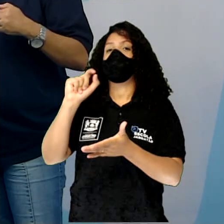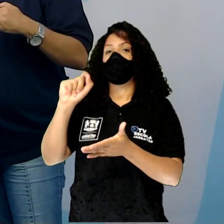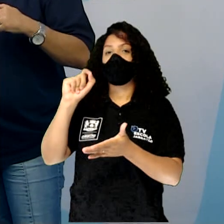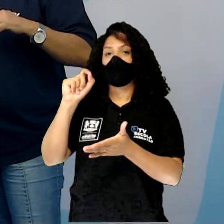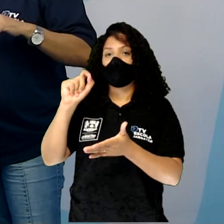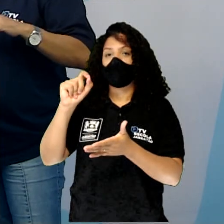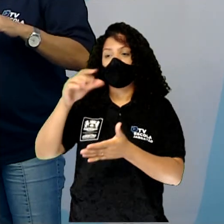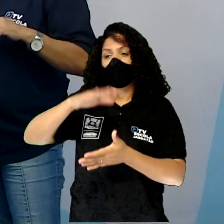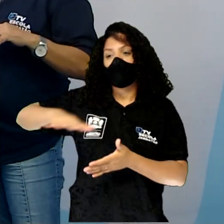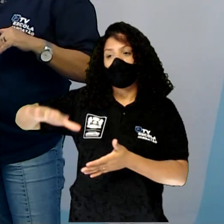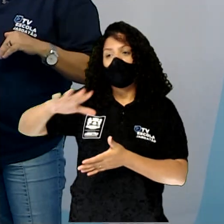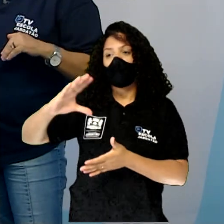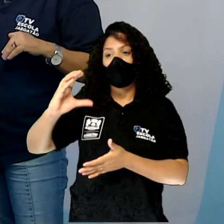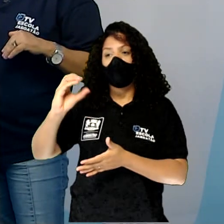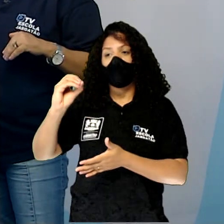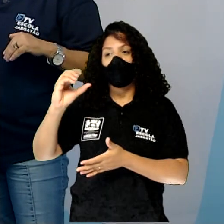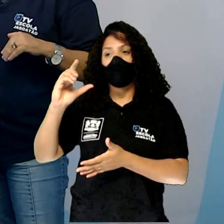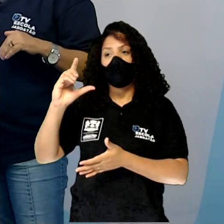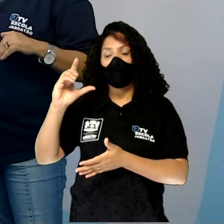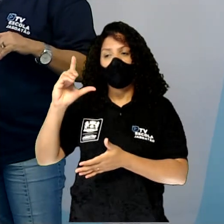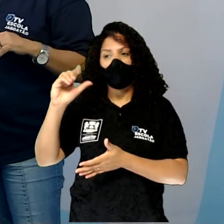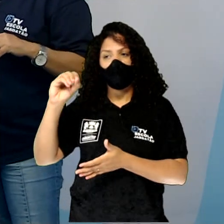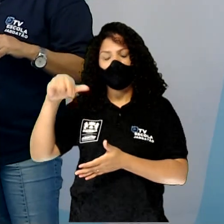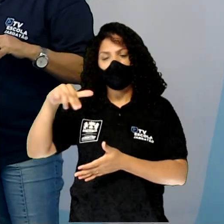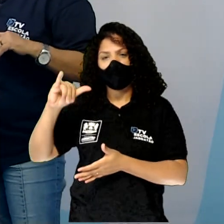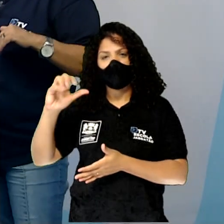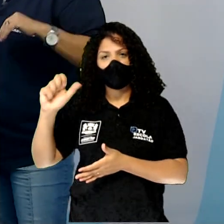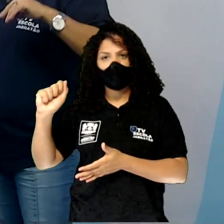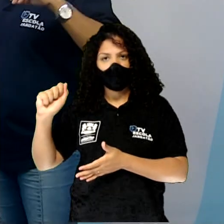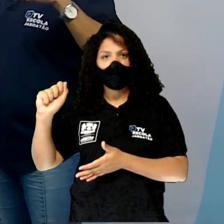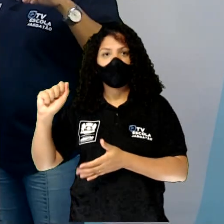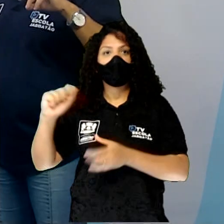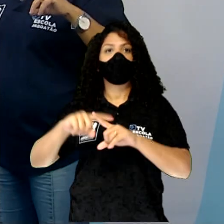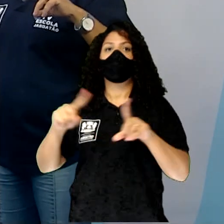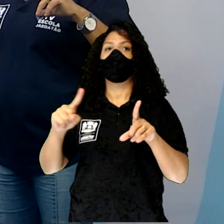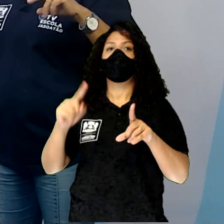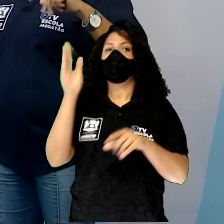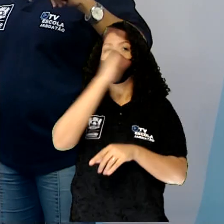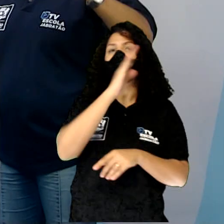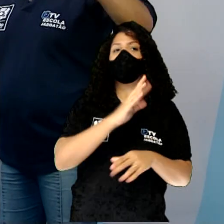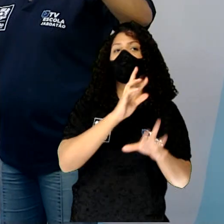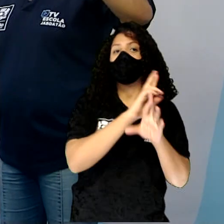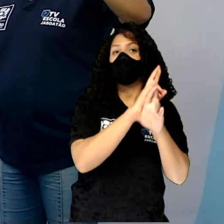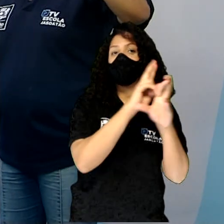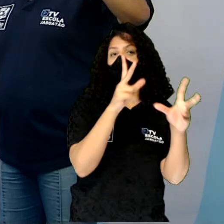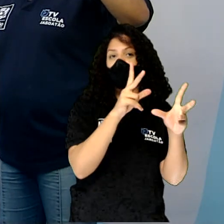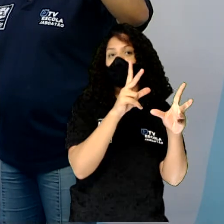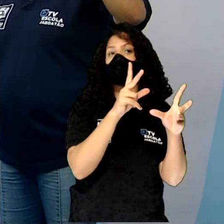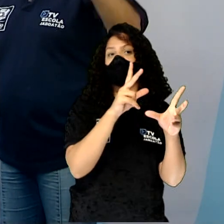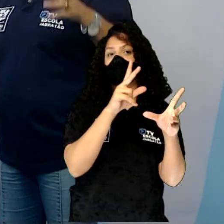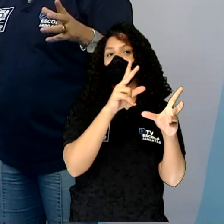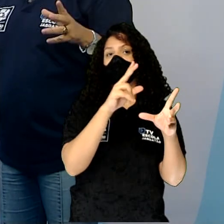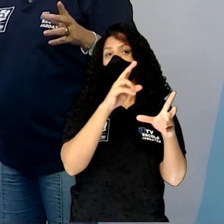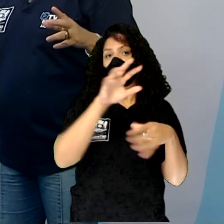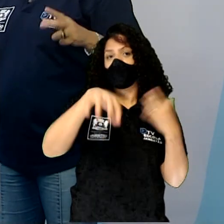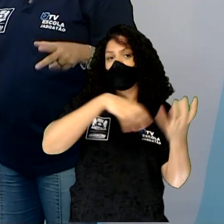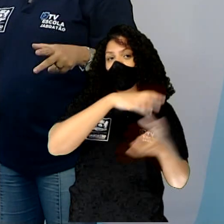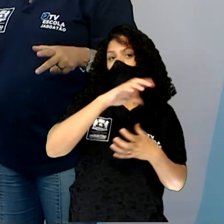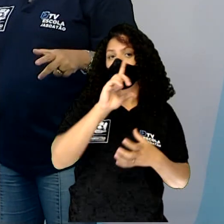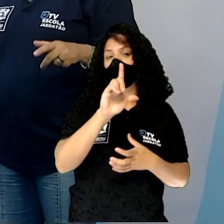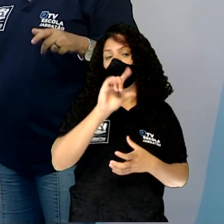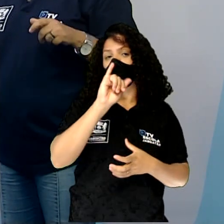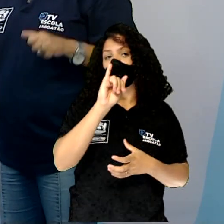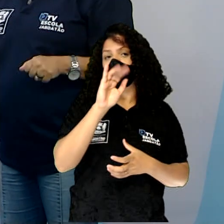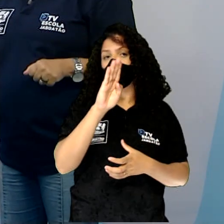dá diferente. Você vê que a Revolução Liberal do Porto, ela é um chamado